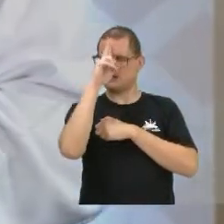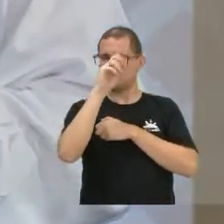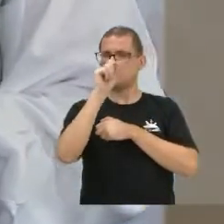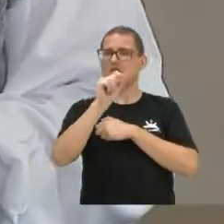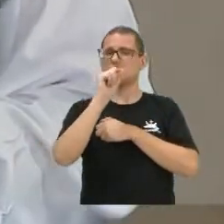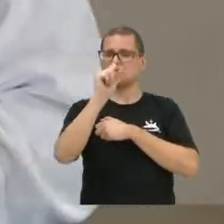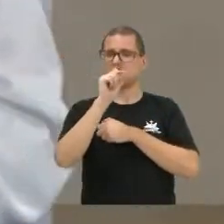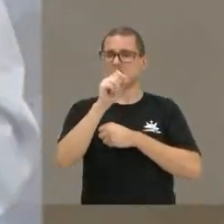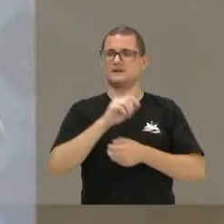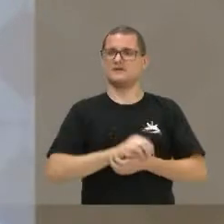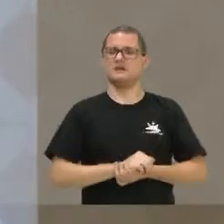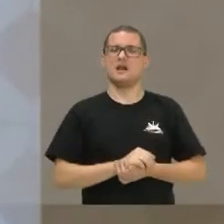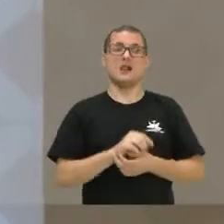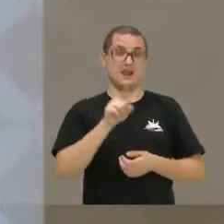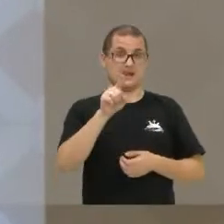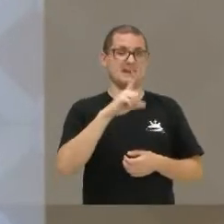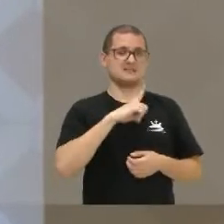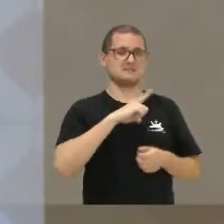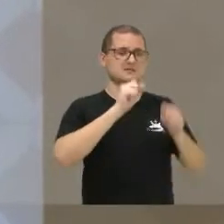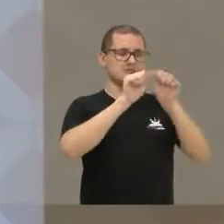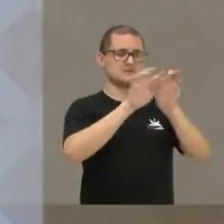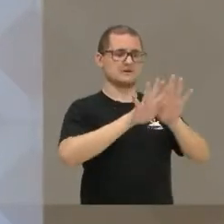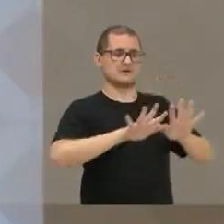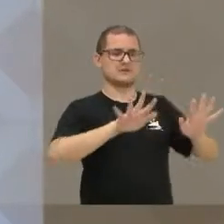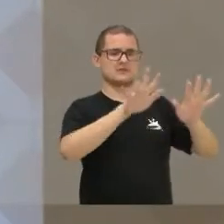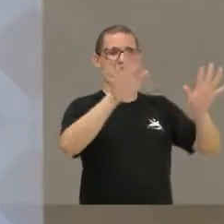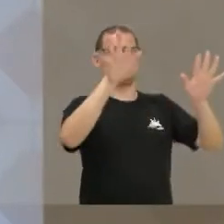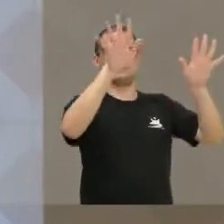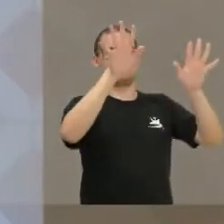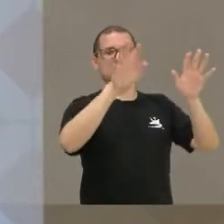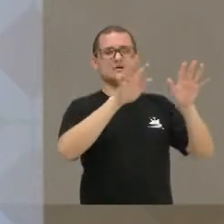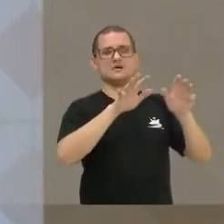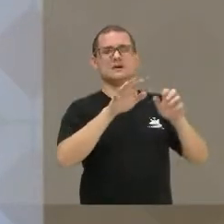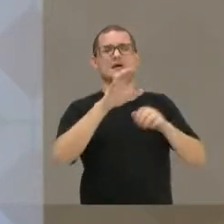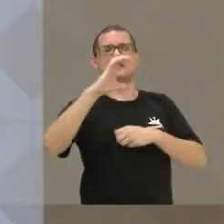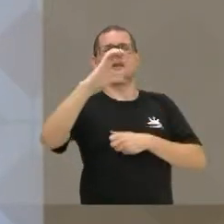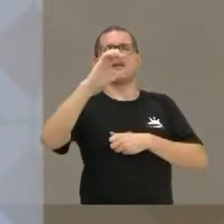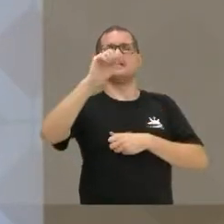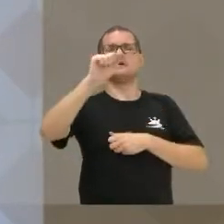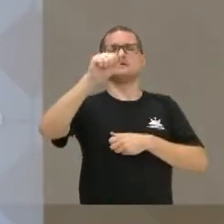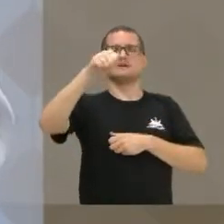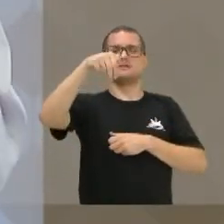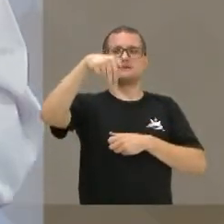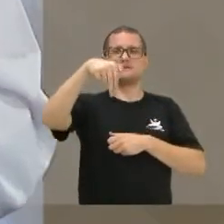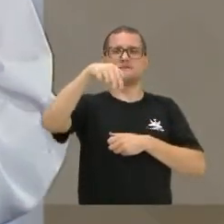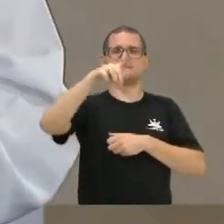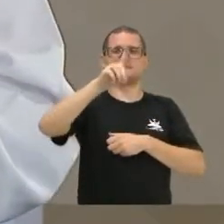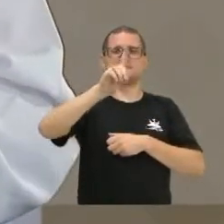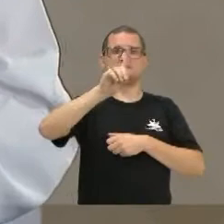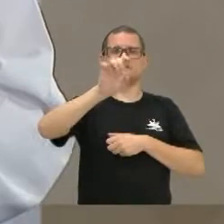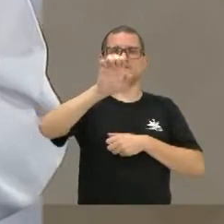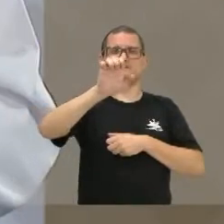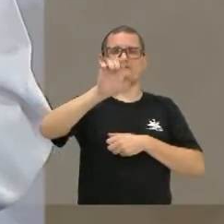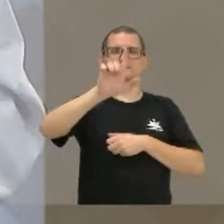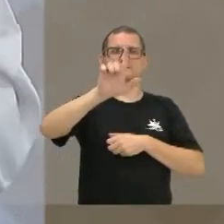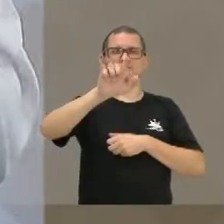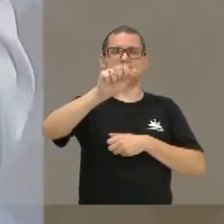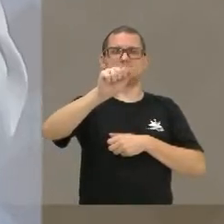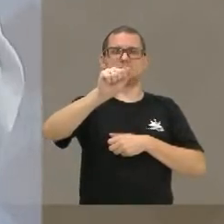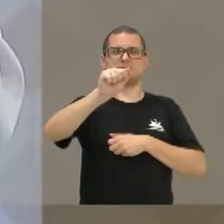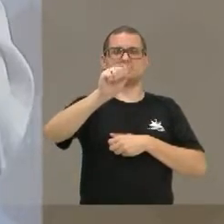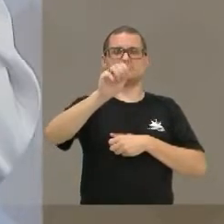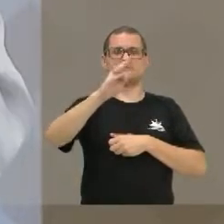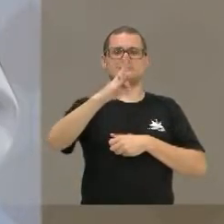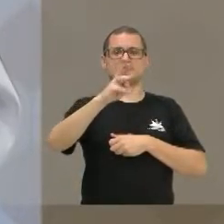lá tem candelabros e com sete tochas 7 velas